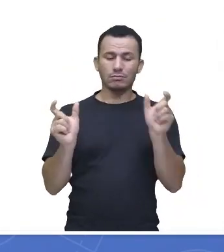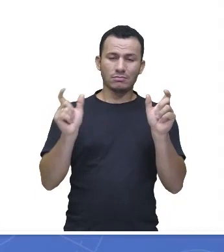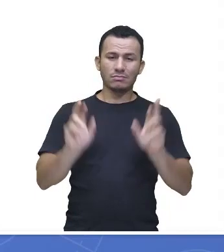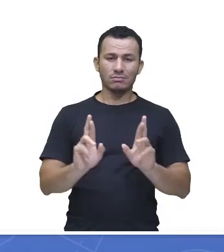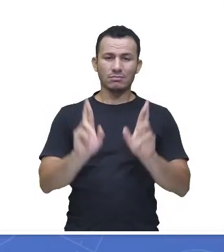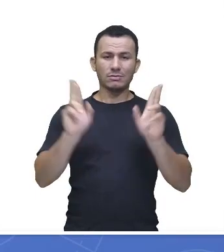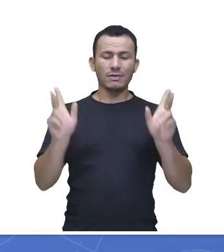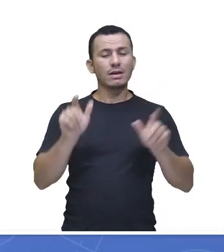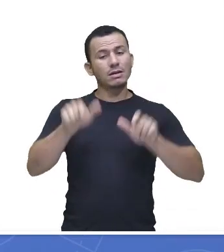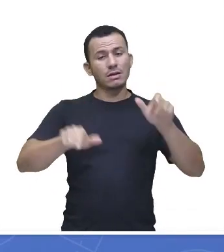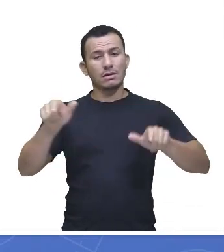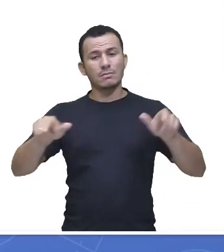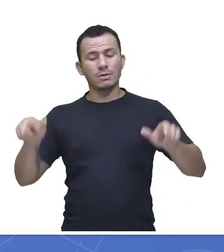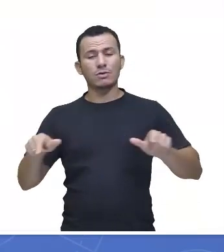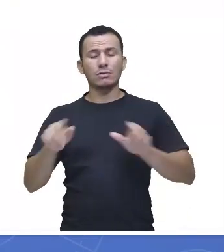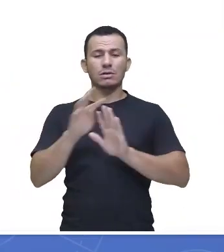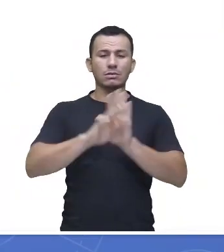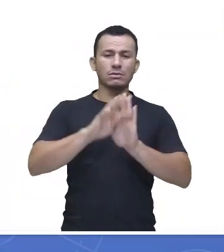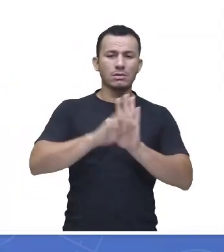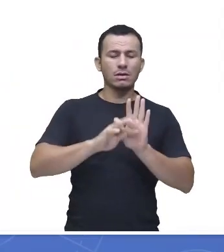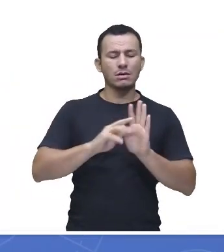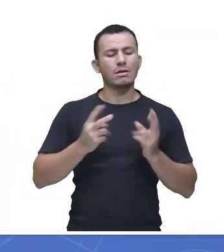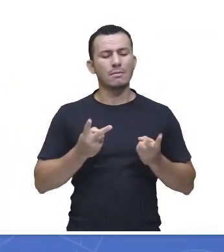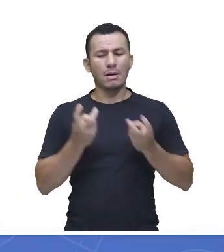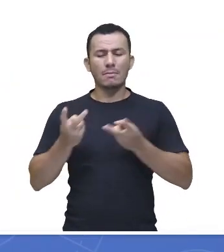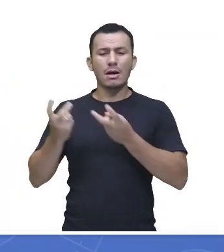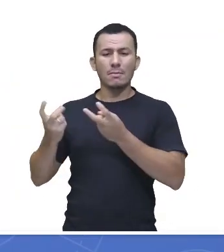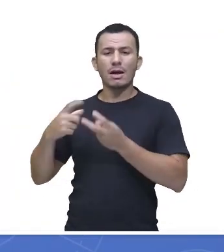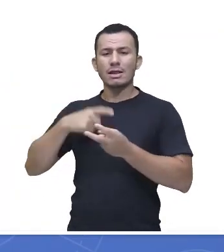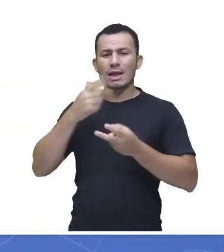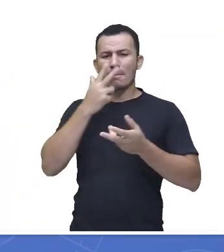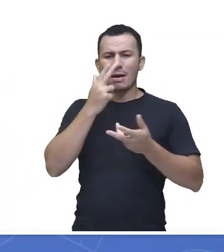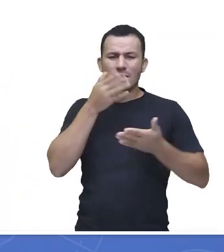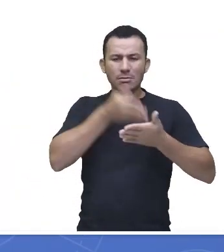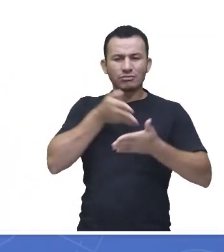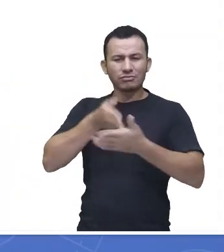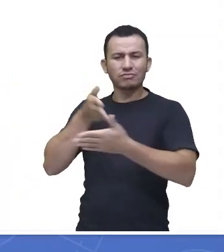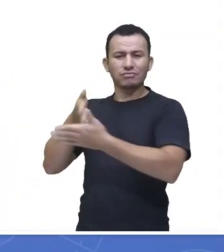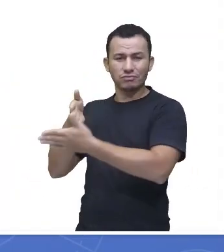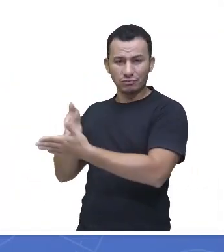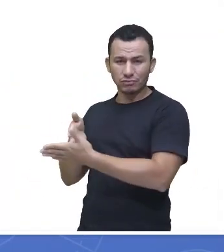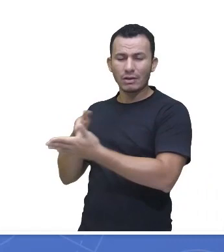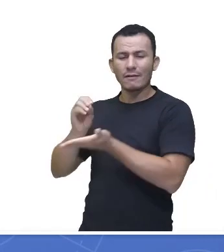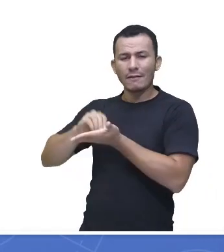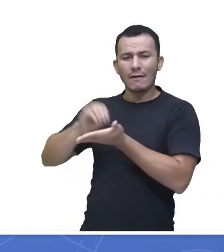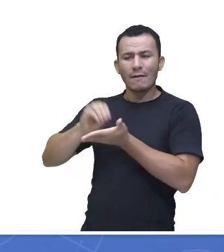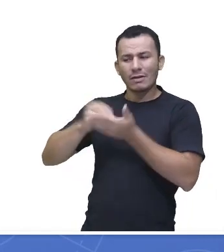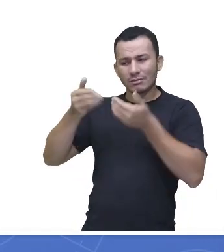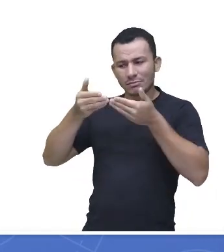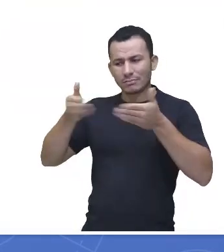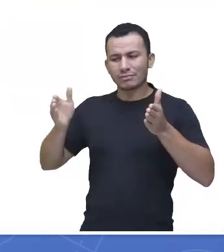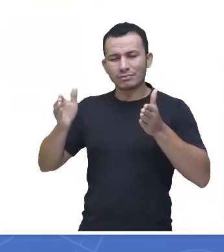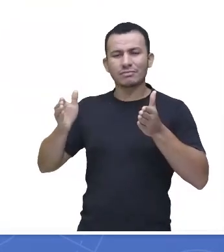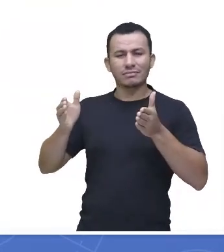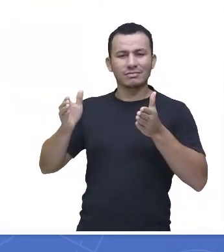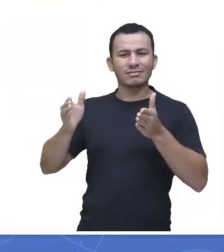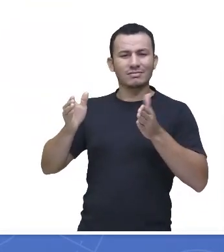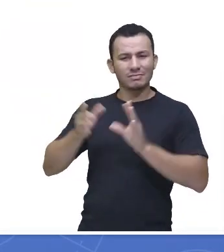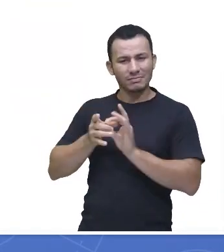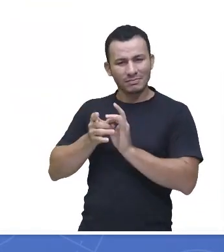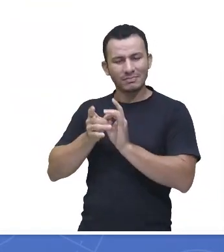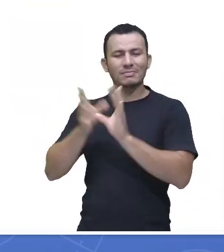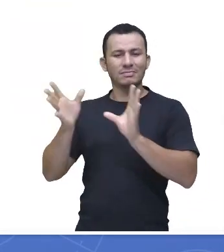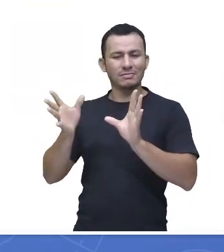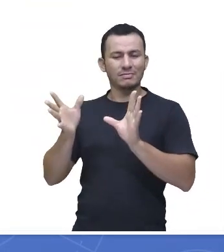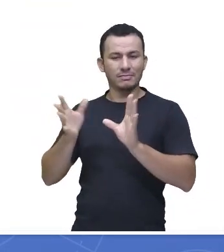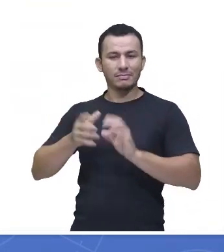Os personagens percebem que há um obstáculo, um problema a ser resolvido para que se obtenha o